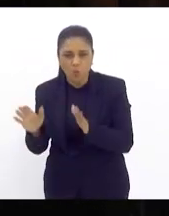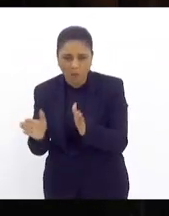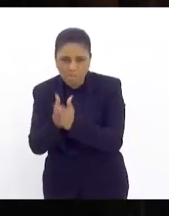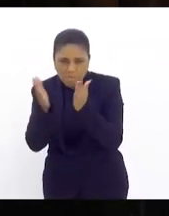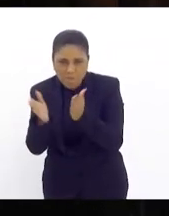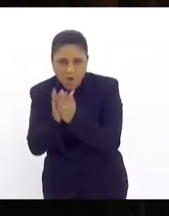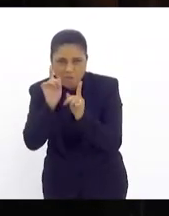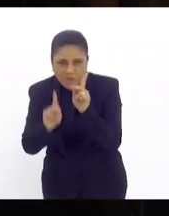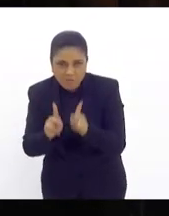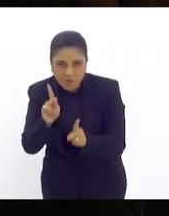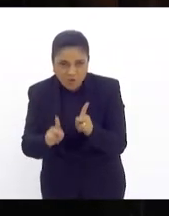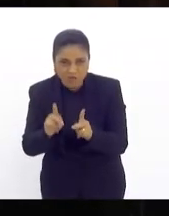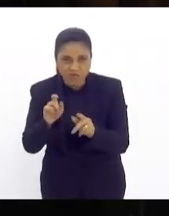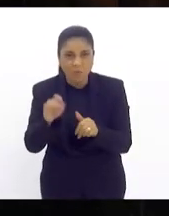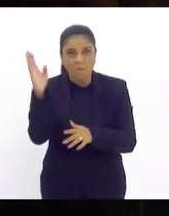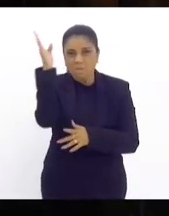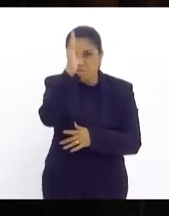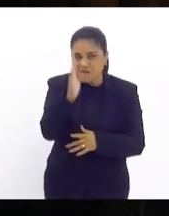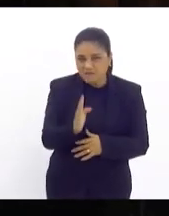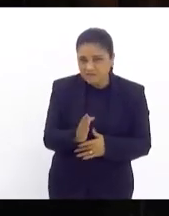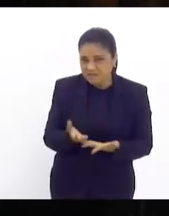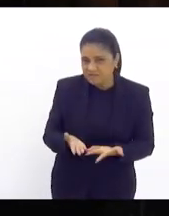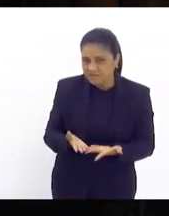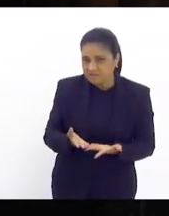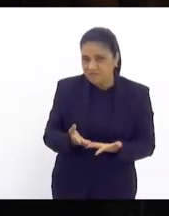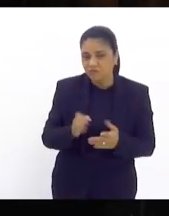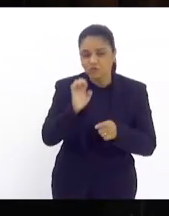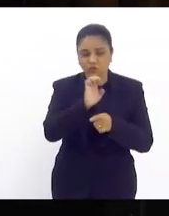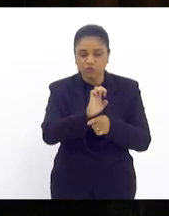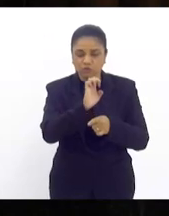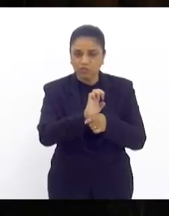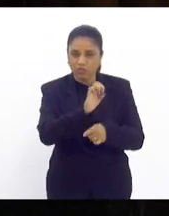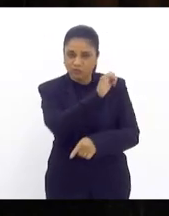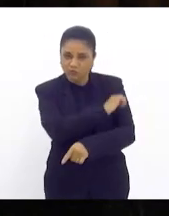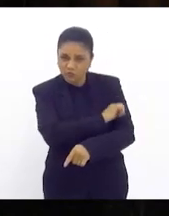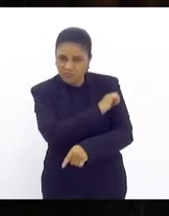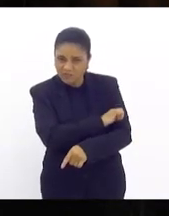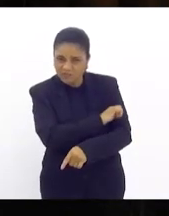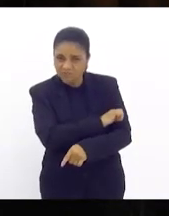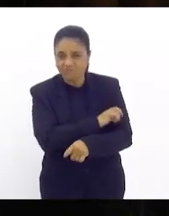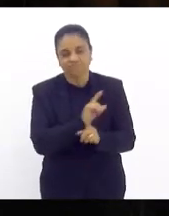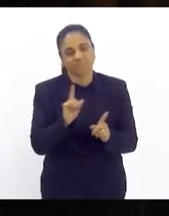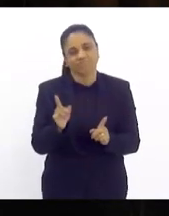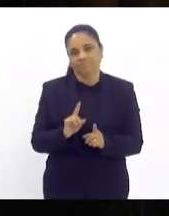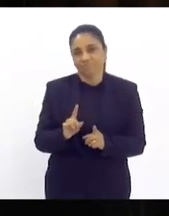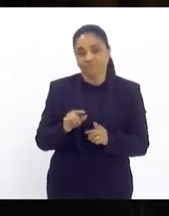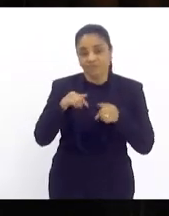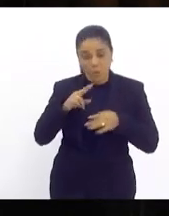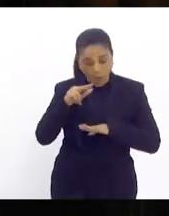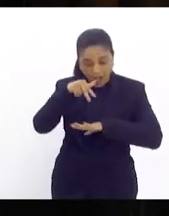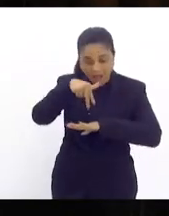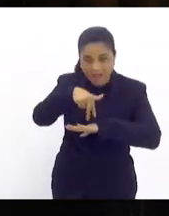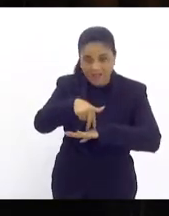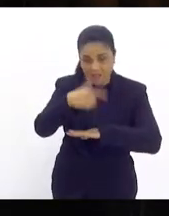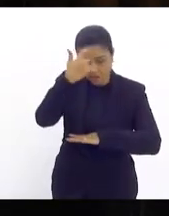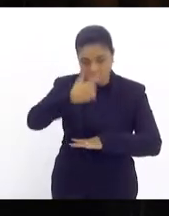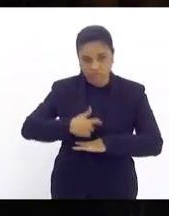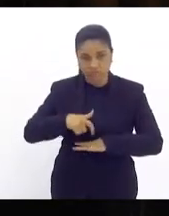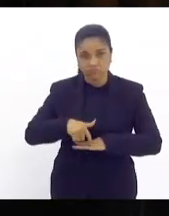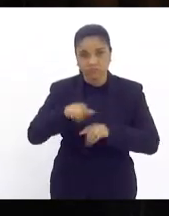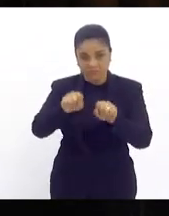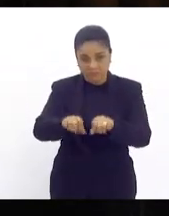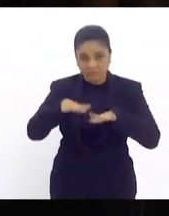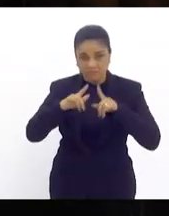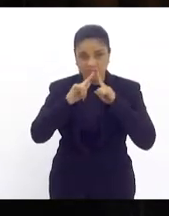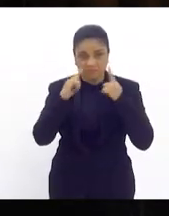povo brasileiro do que o povo do Estado do Rio de Janeiro então estar aqui nessa Assembleia